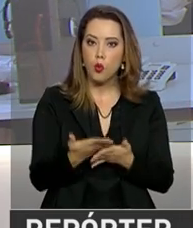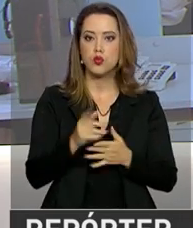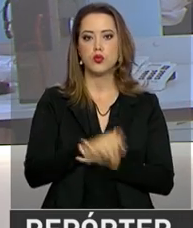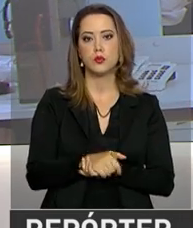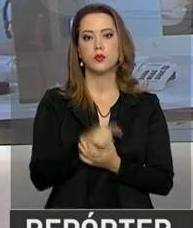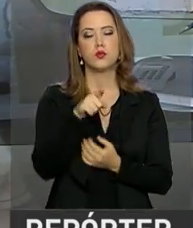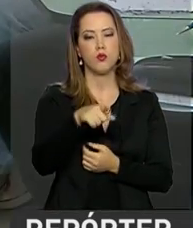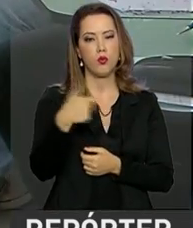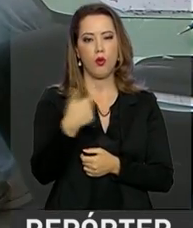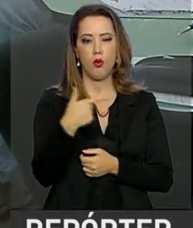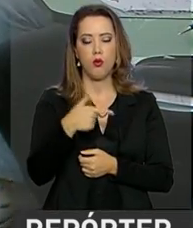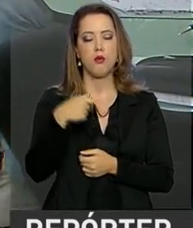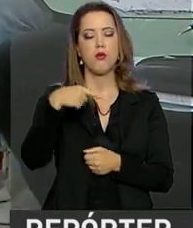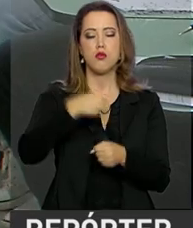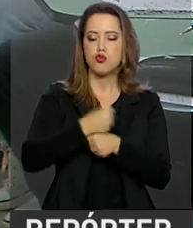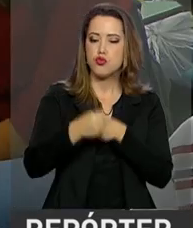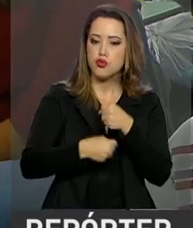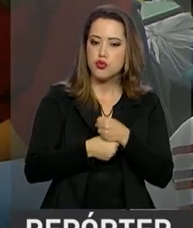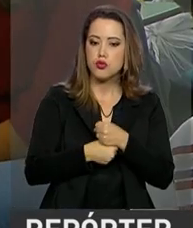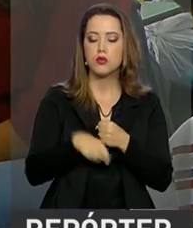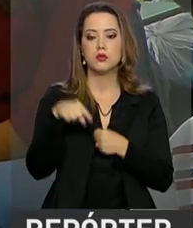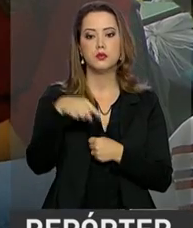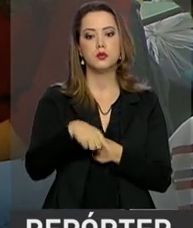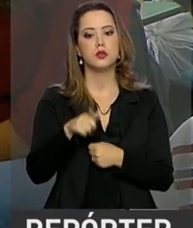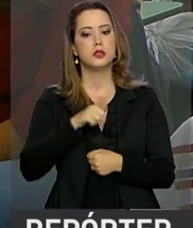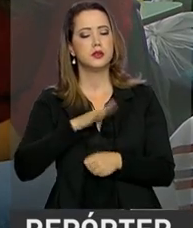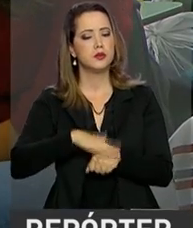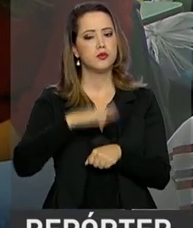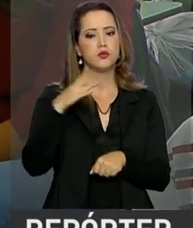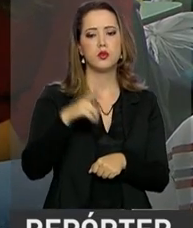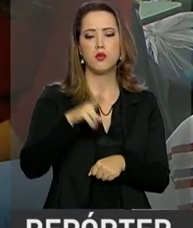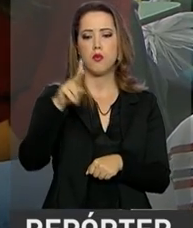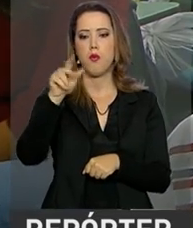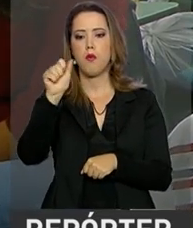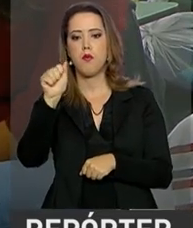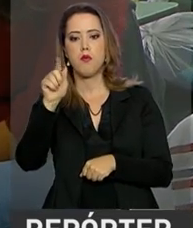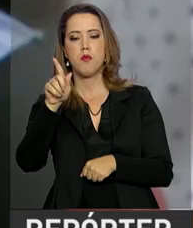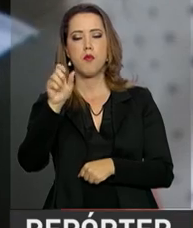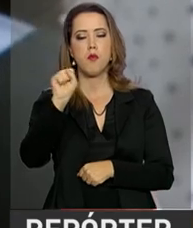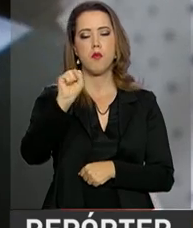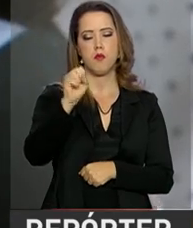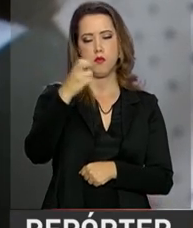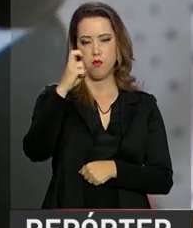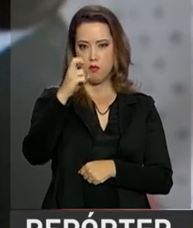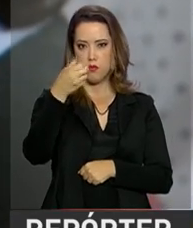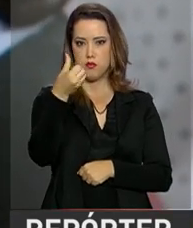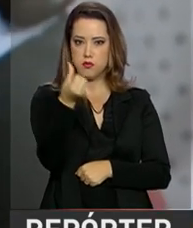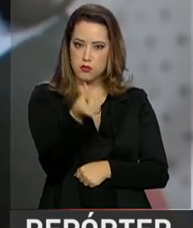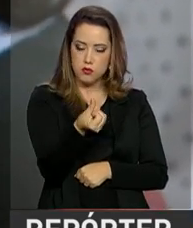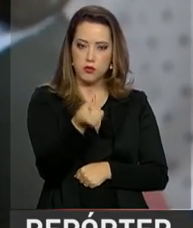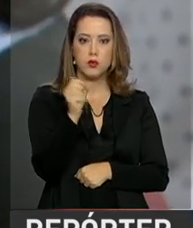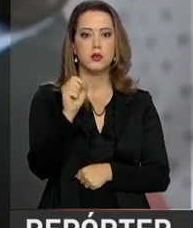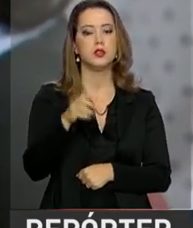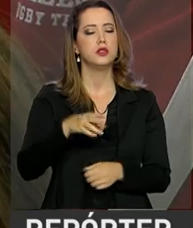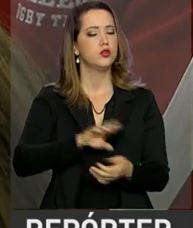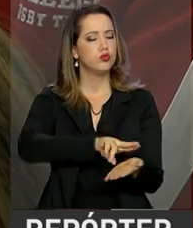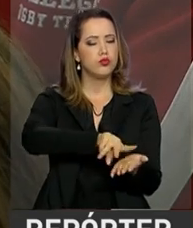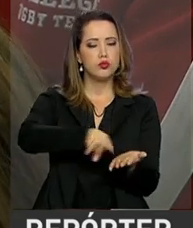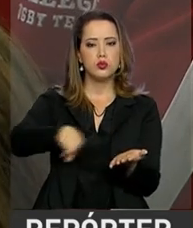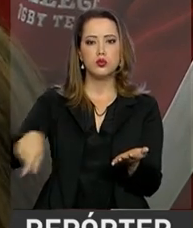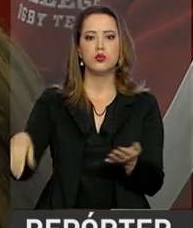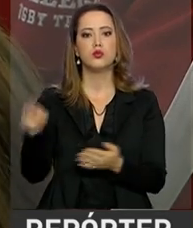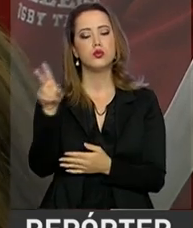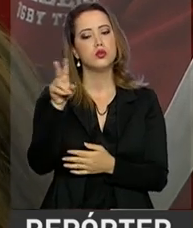nesta segunda edição de 2016 o Sisu oferece mais de 56.000 vagas em 65 instituições públicas de ensino